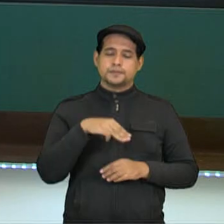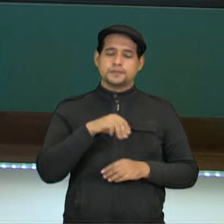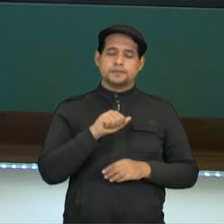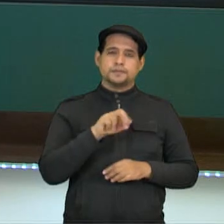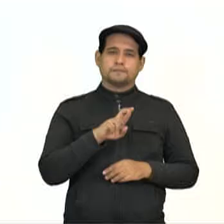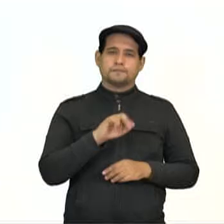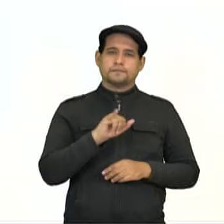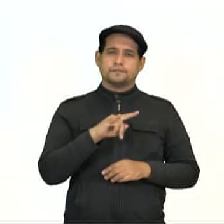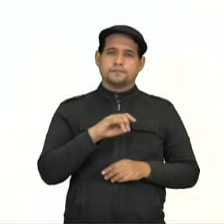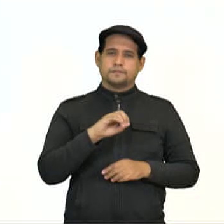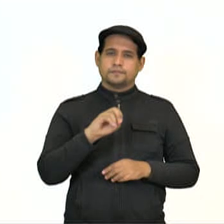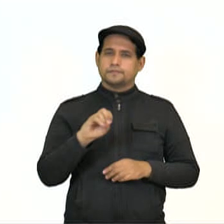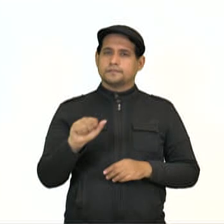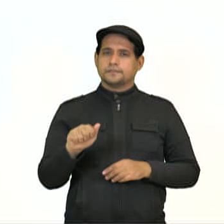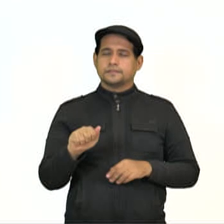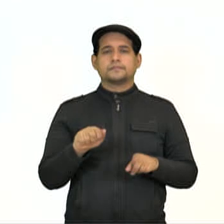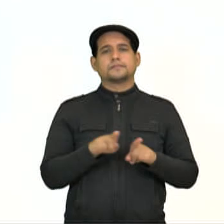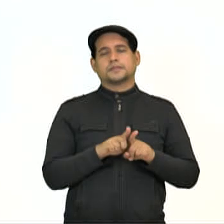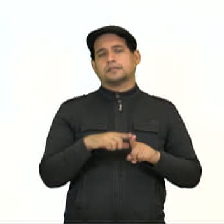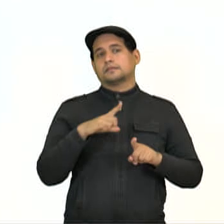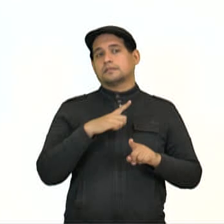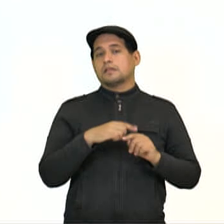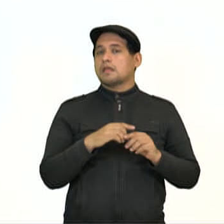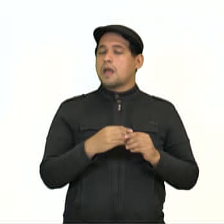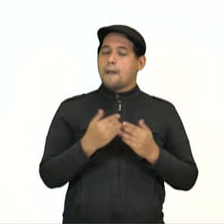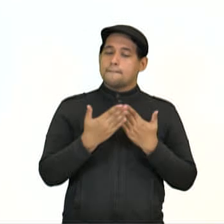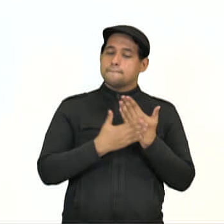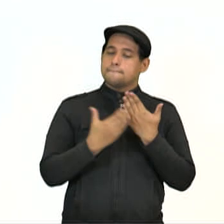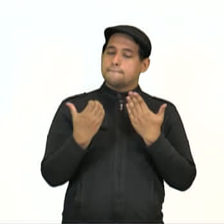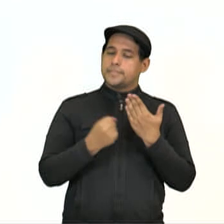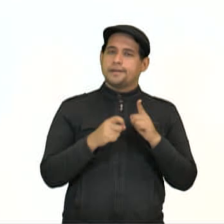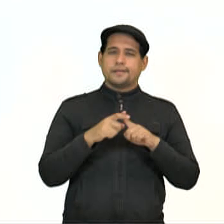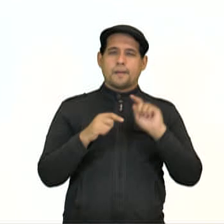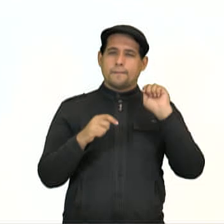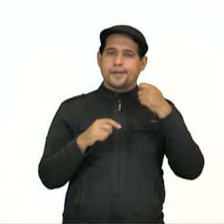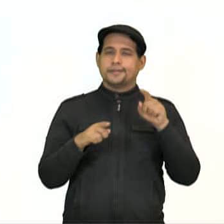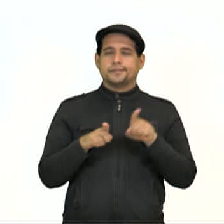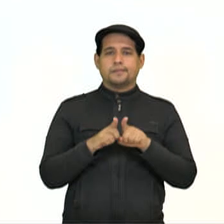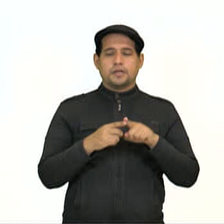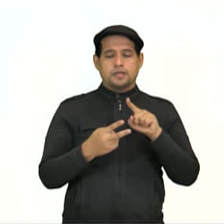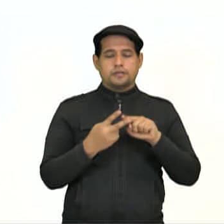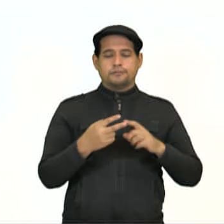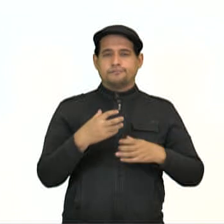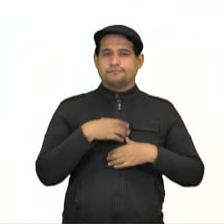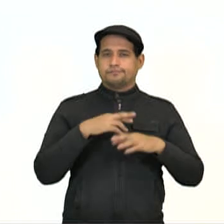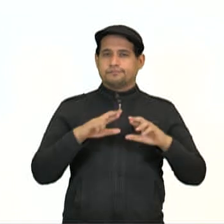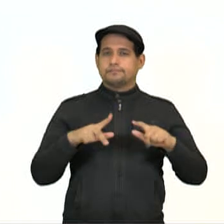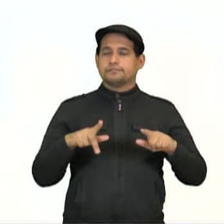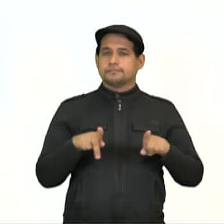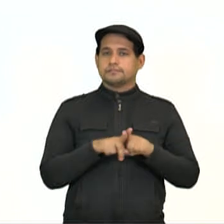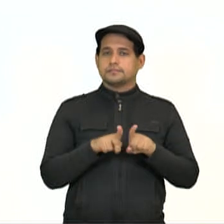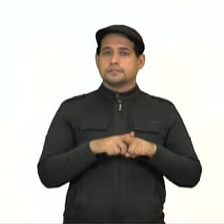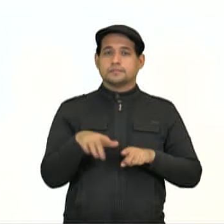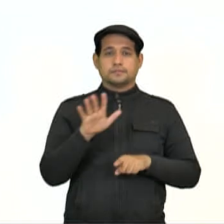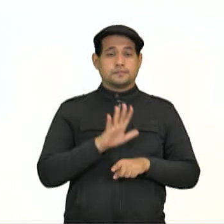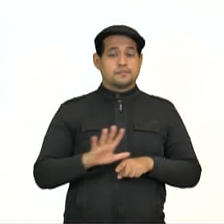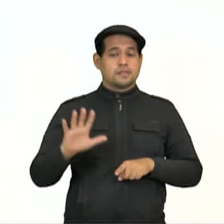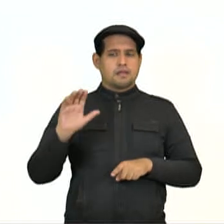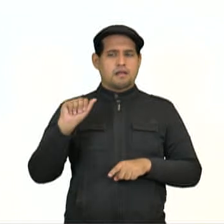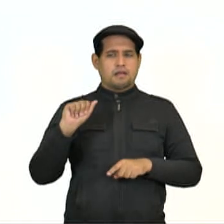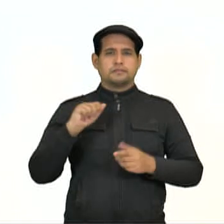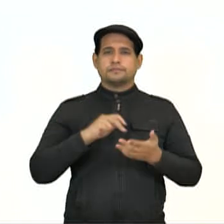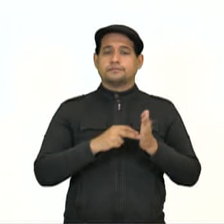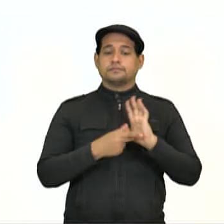bem famoso, onde a gente tem mariposas claras e escuras em duas condições ambientais diferentes. No ambiente A,